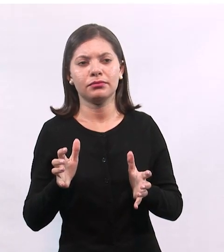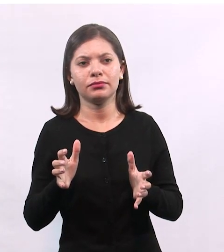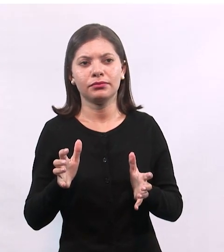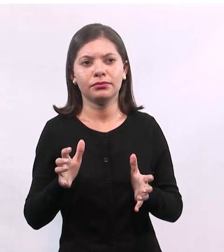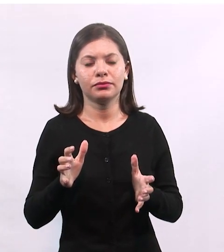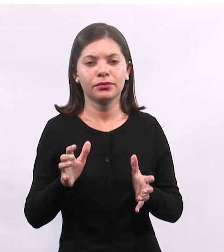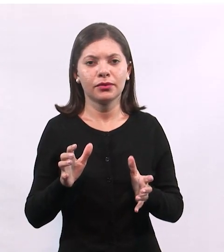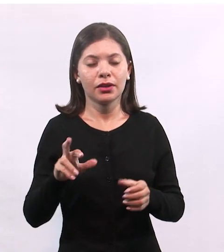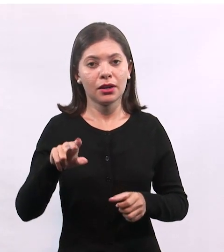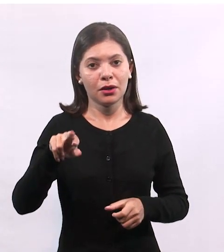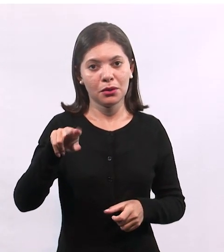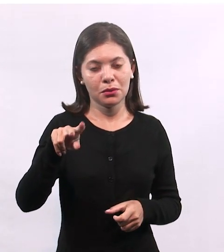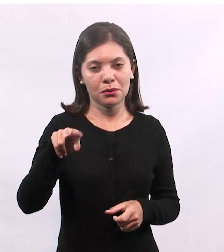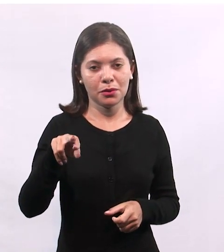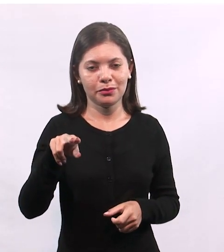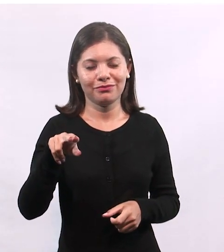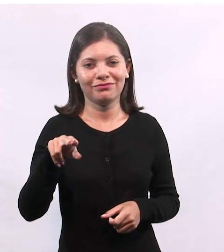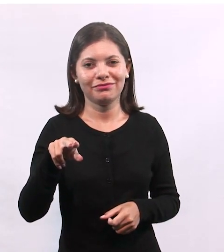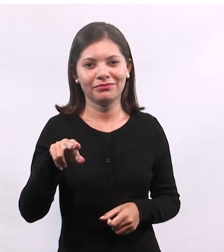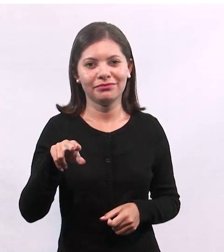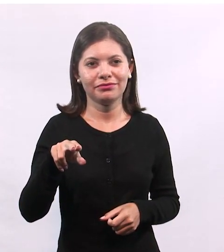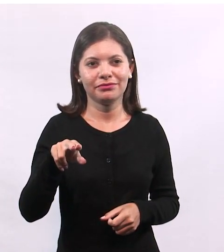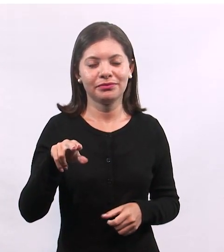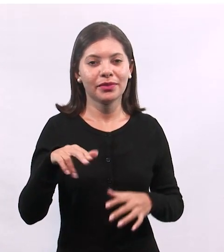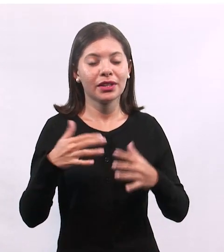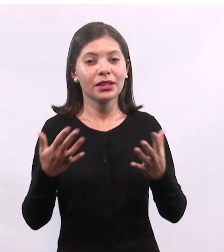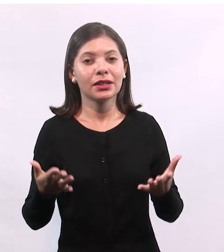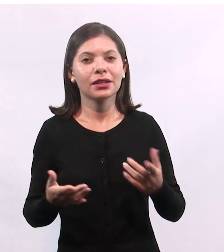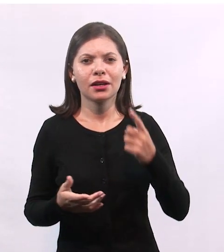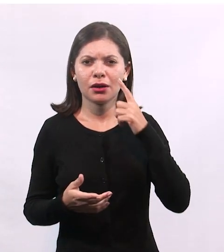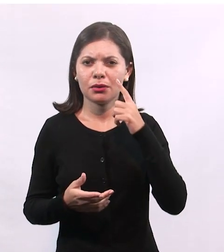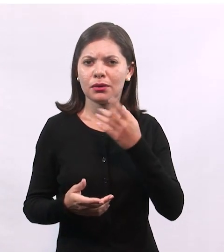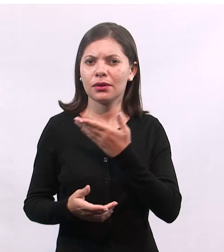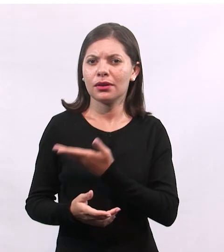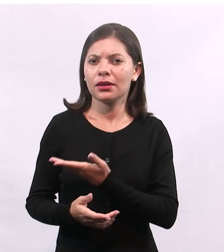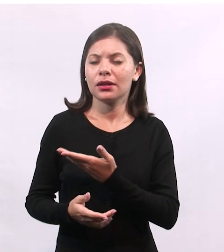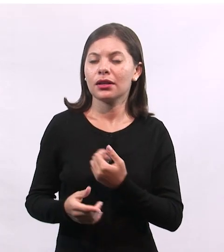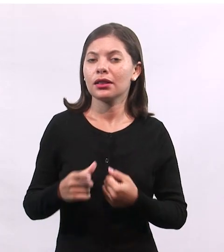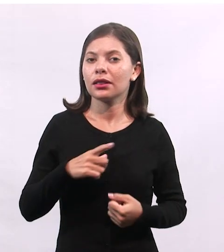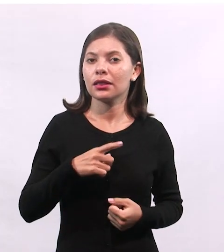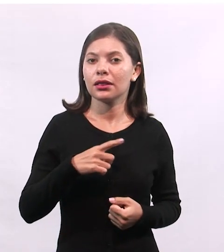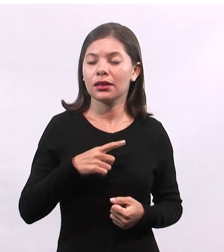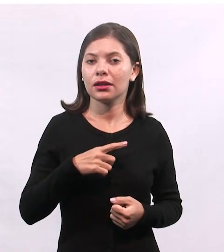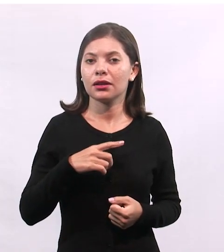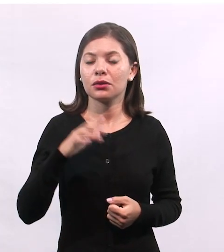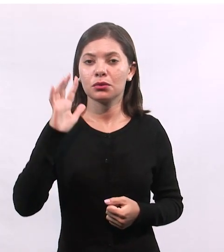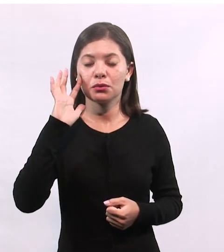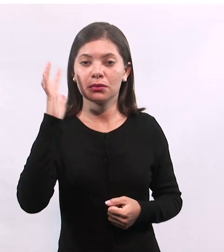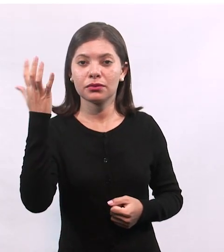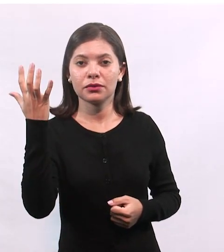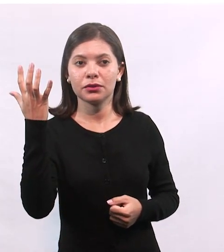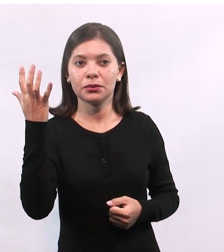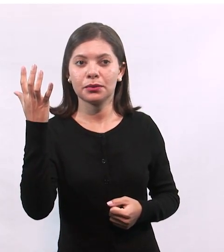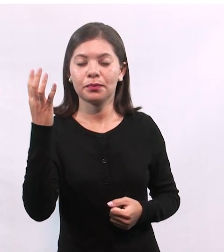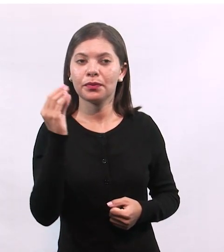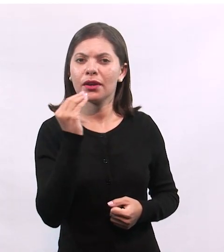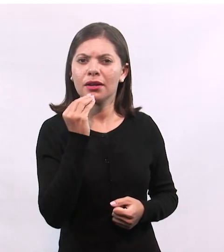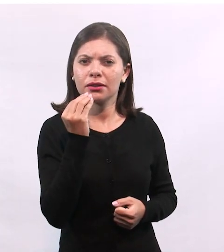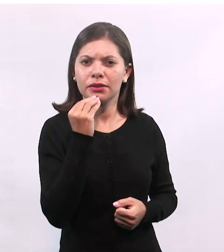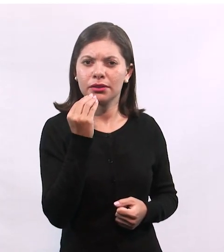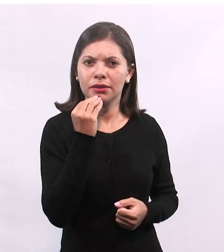e peso para nenhuma ter vantagem sobre a outra então aqui a gente tem um evento que ele é e que provável